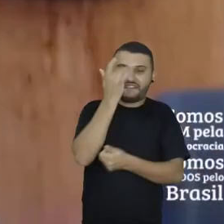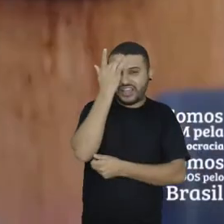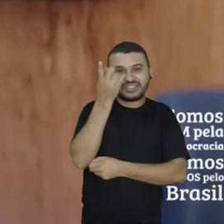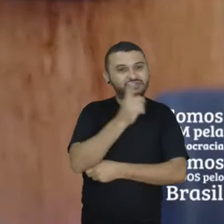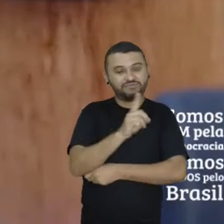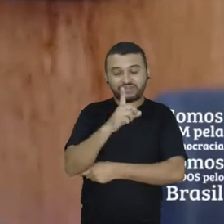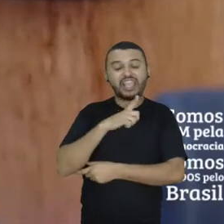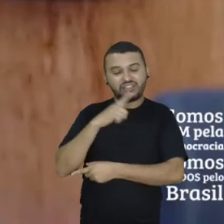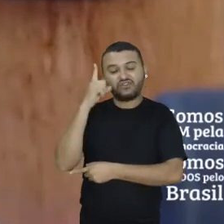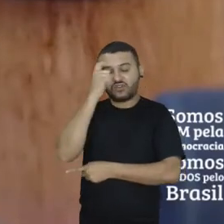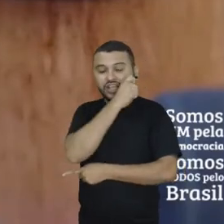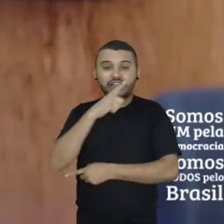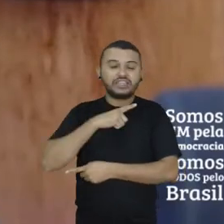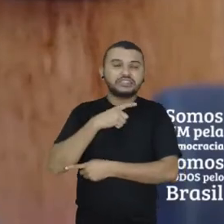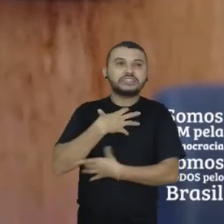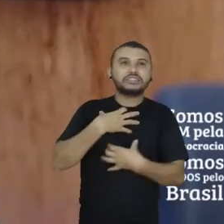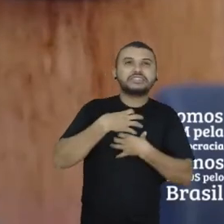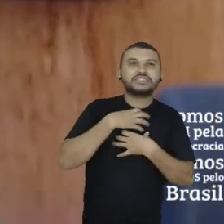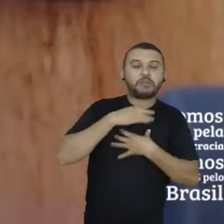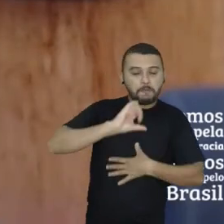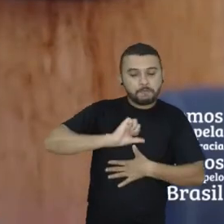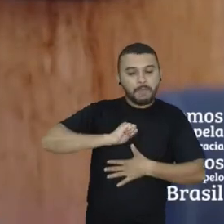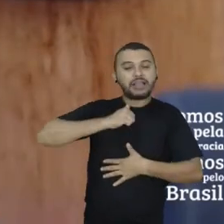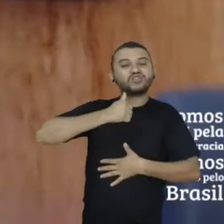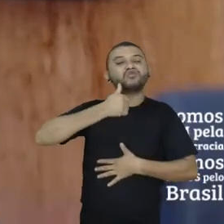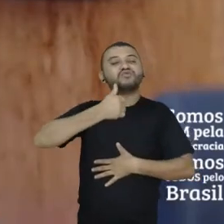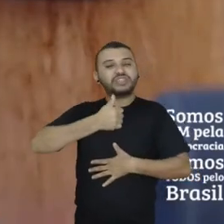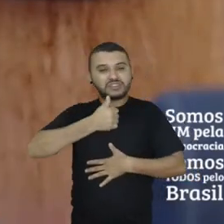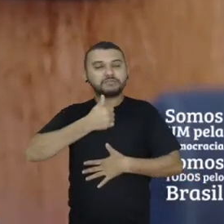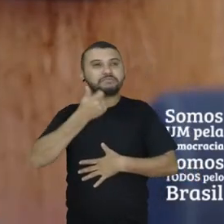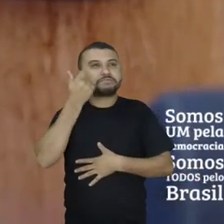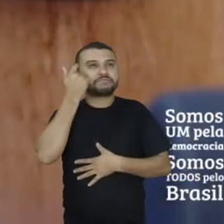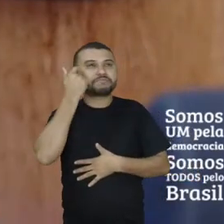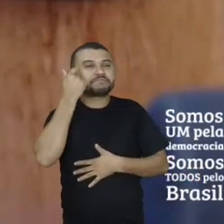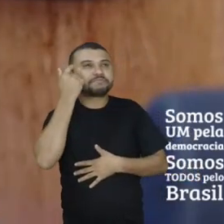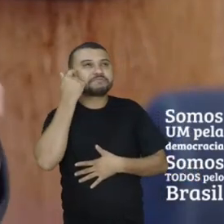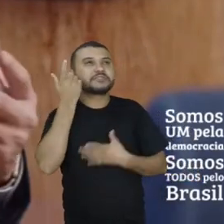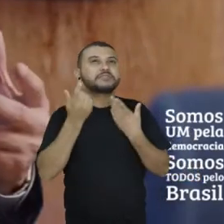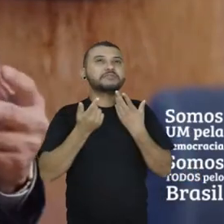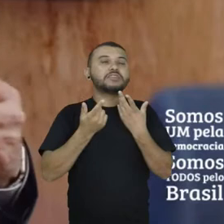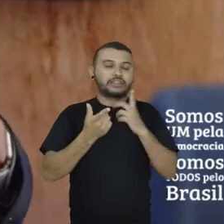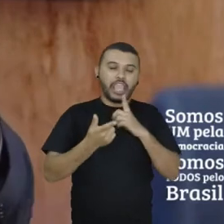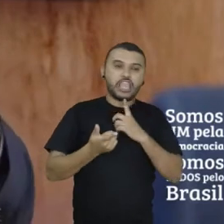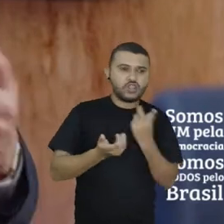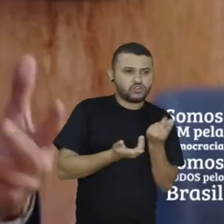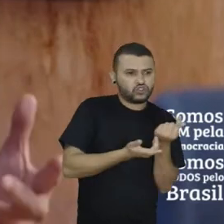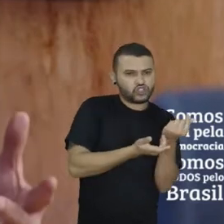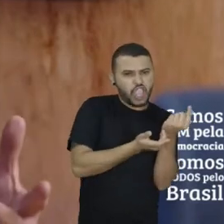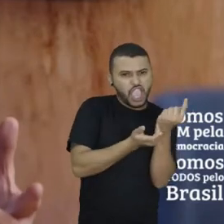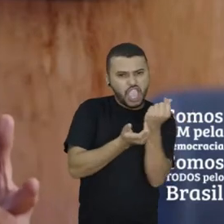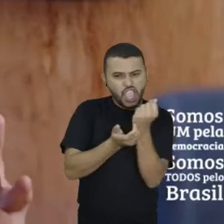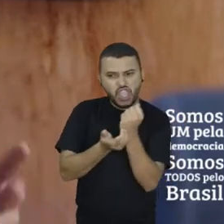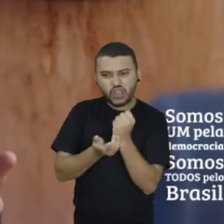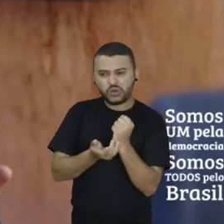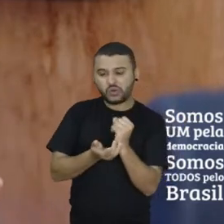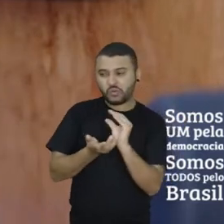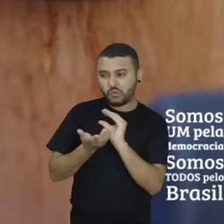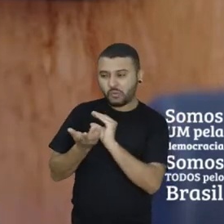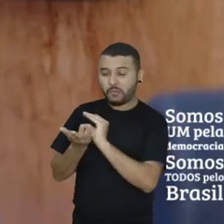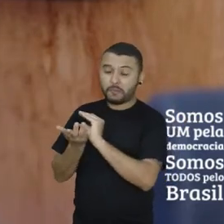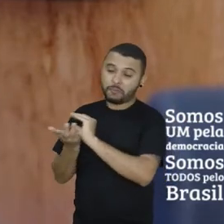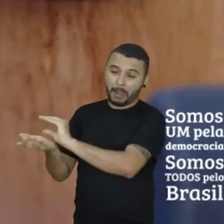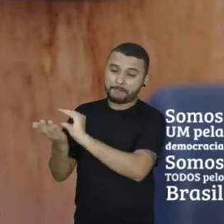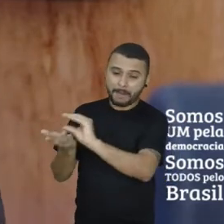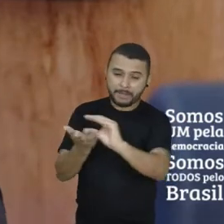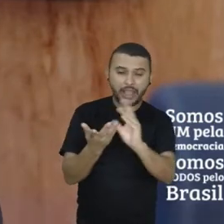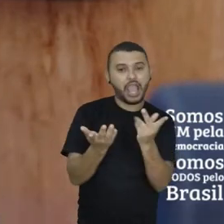vejo também com otimismo. Porque há muita liquidez no mundo, há muito dinheiro, é mal distribuído, mas tem muito